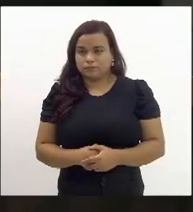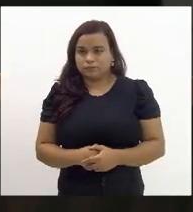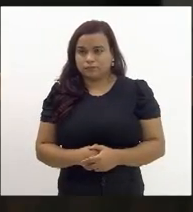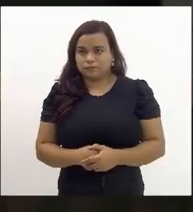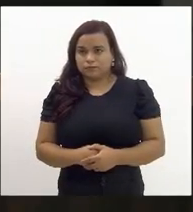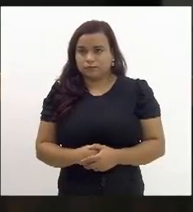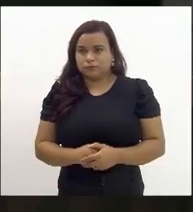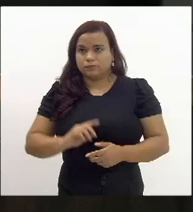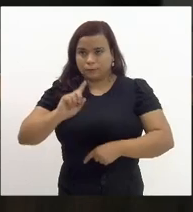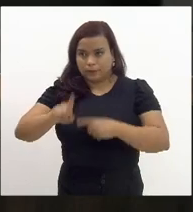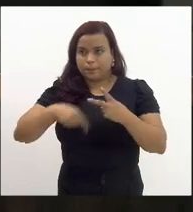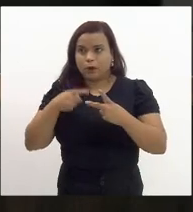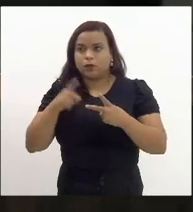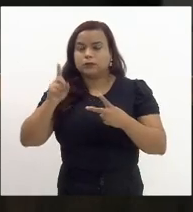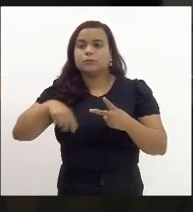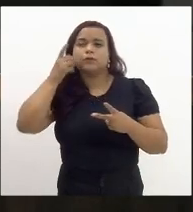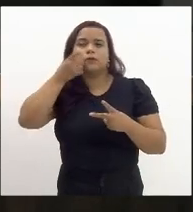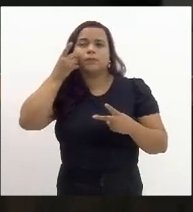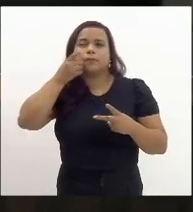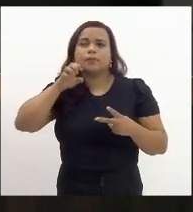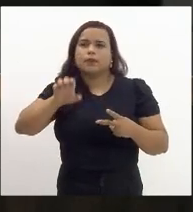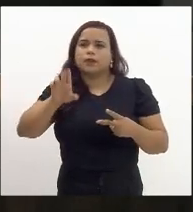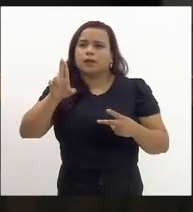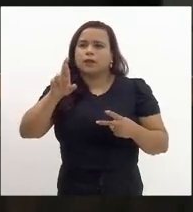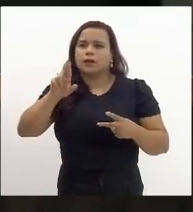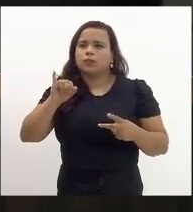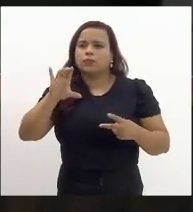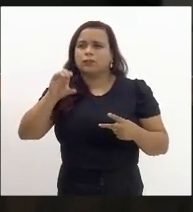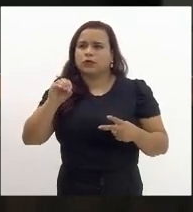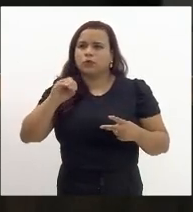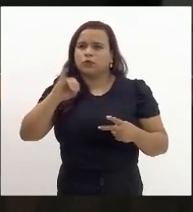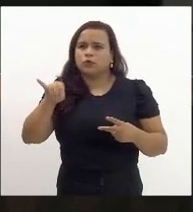Próximo orador inscrito é o nobre deputado Eurico Júnior.